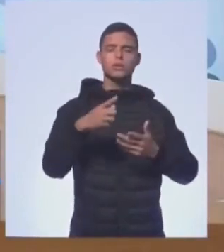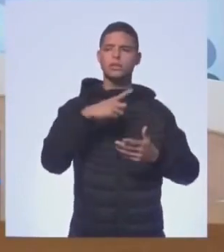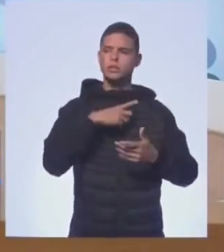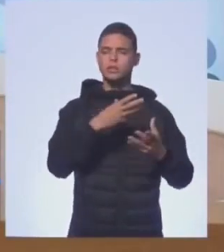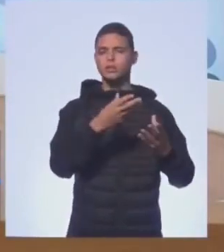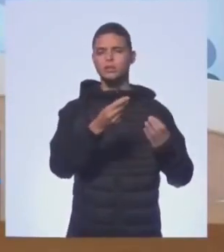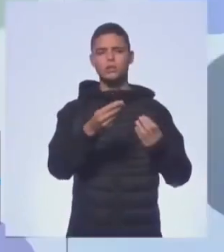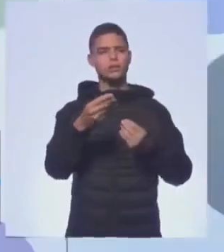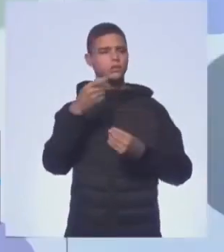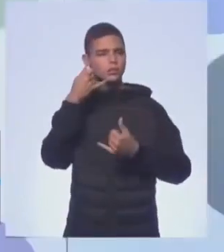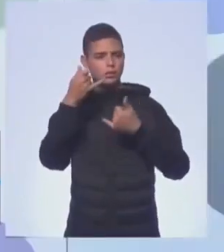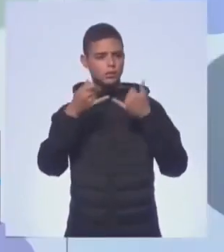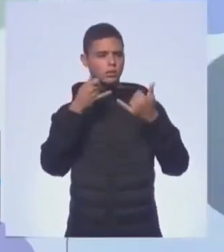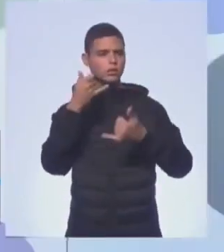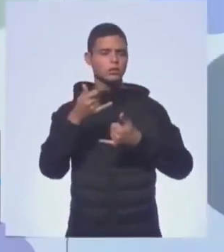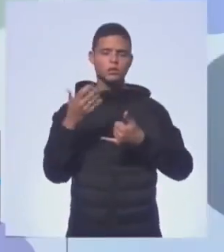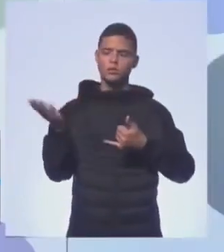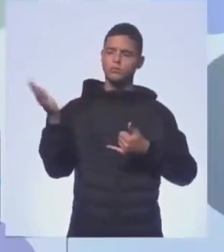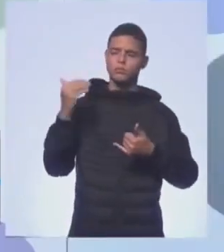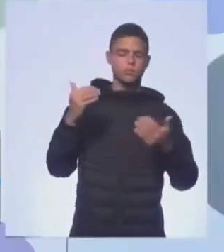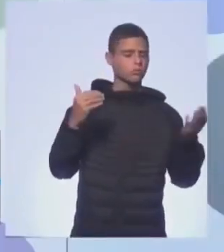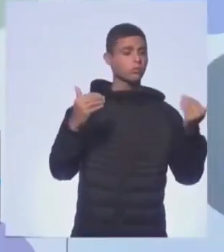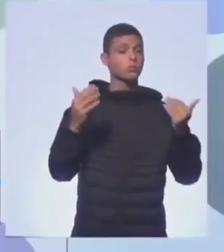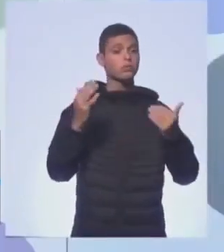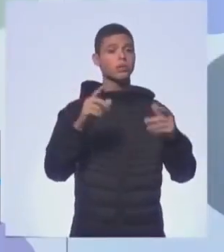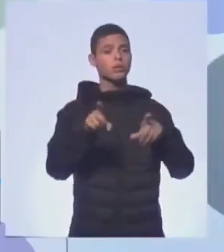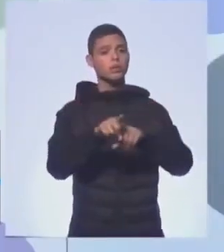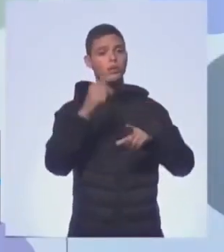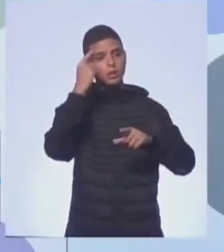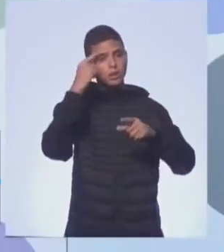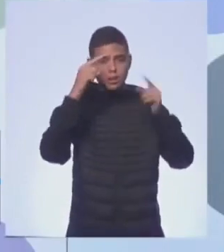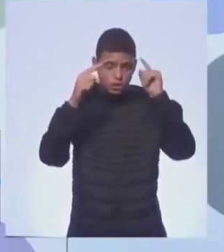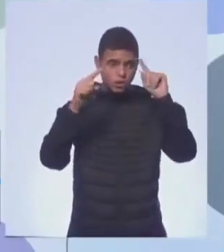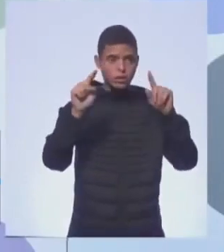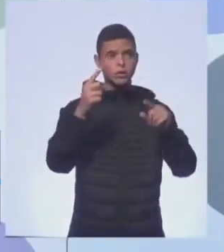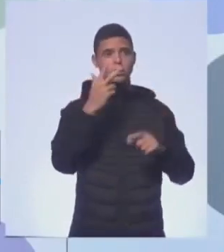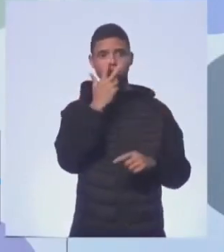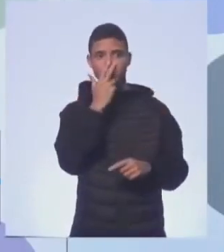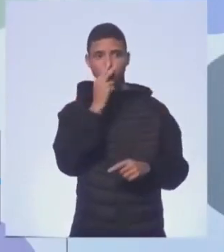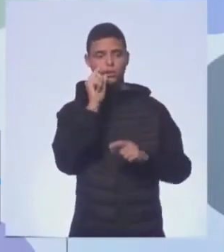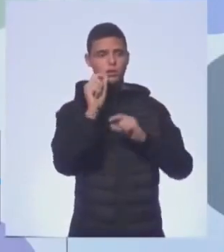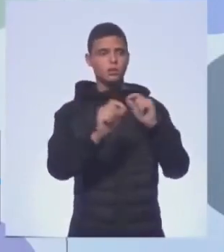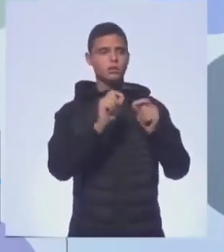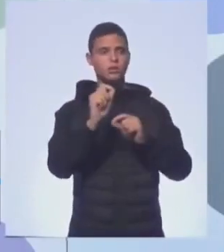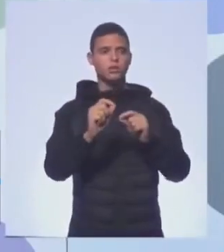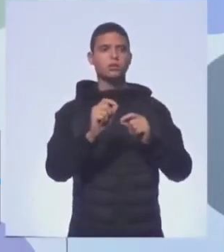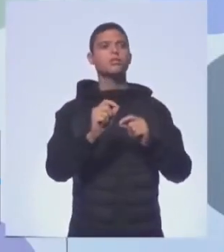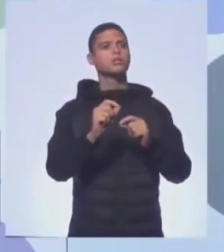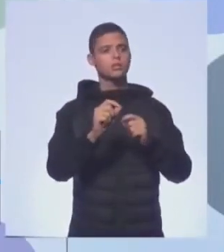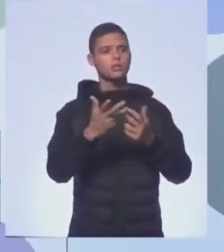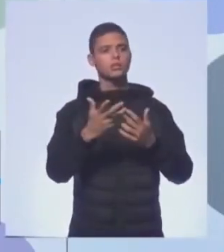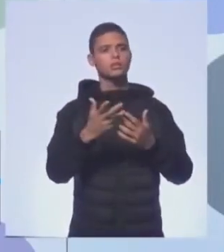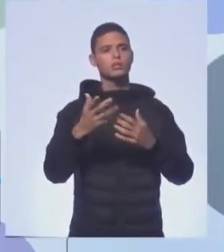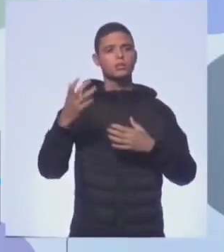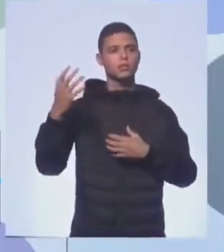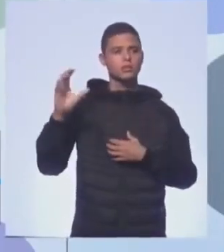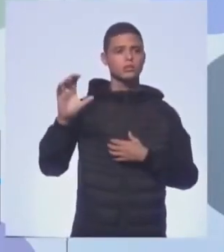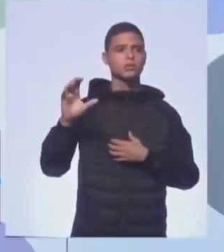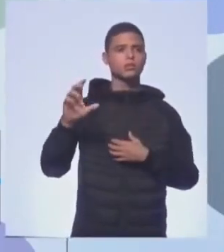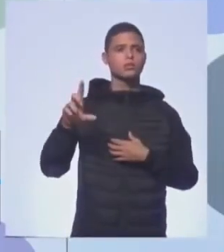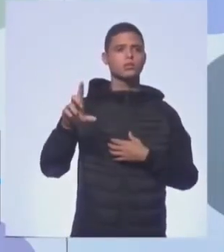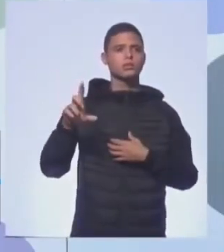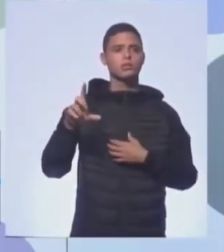né? Exato. E essa ideia também dá um parecer assim de que, ainda mais refutando a ciência, Sim.